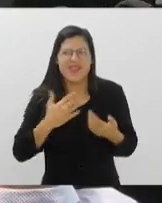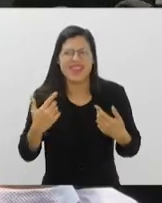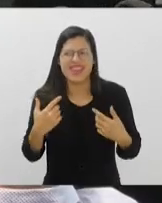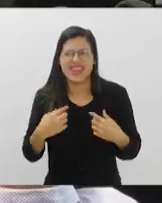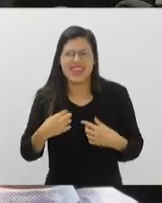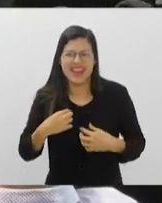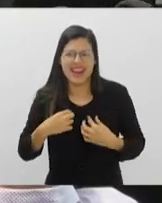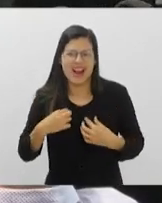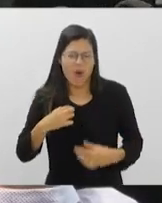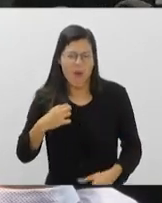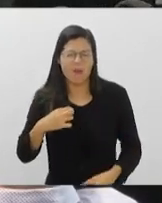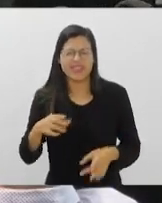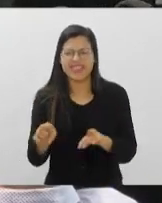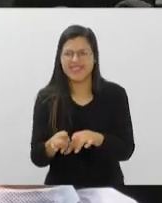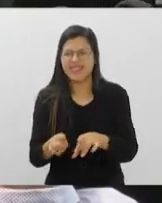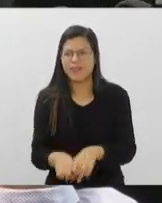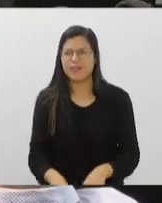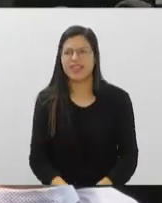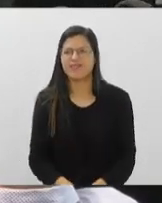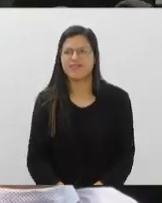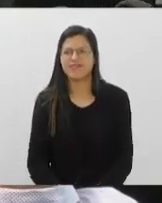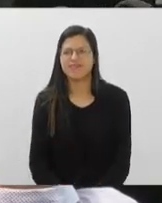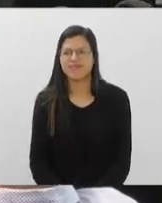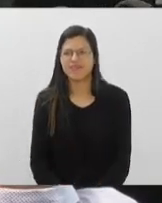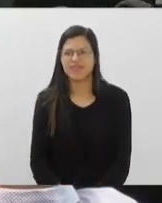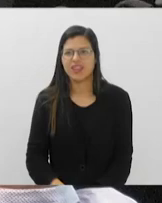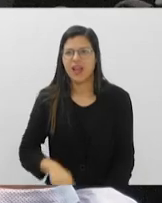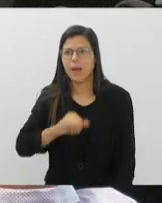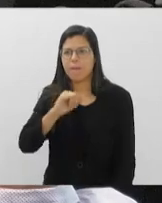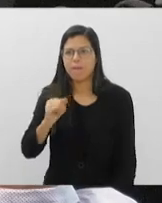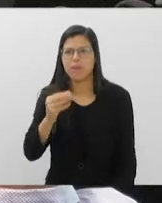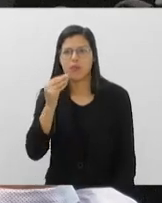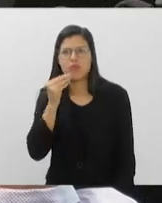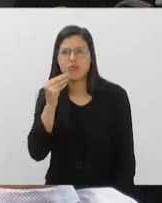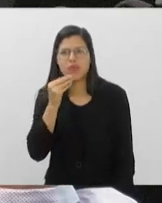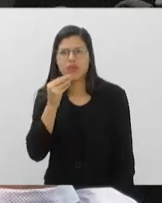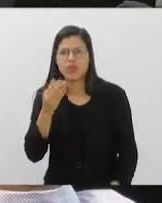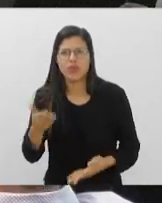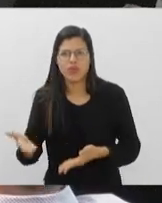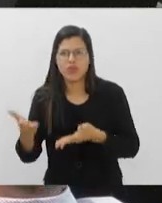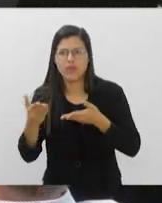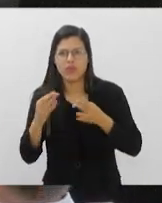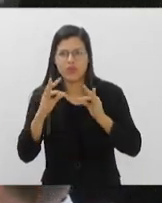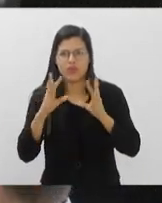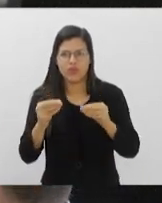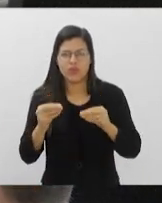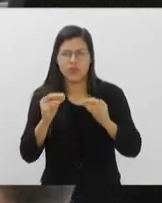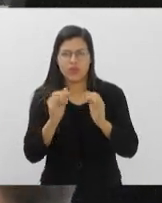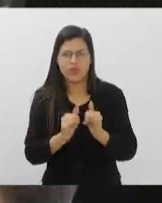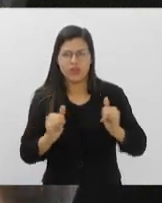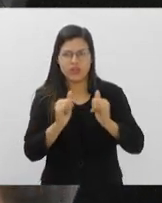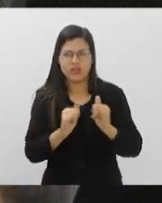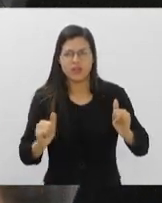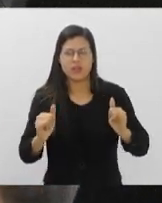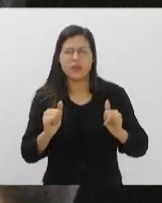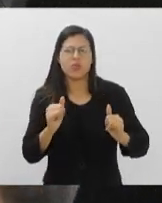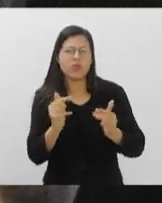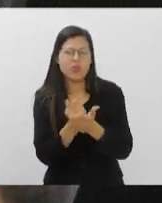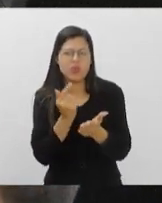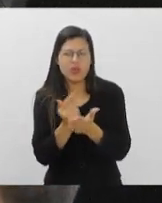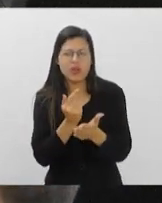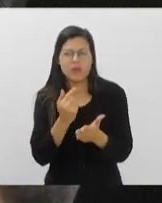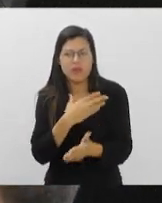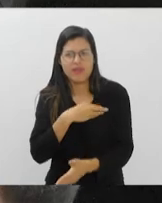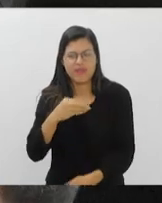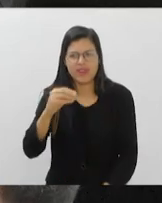camisa e eu aproveito e convido a todos Pro lançamento do livro da minha filha que tá ali atrás Ana Laura que é a